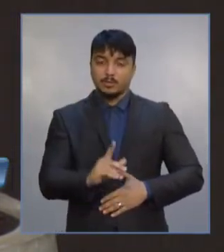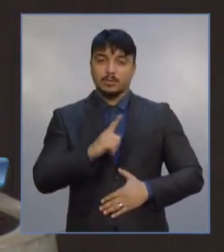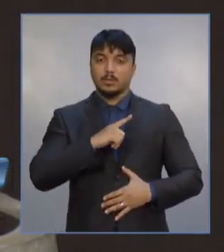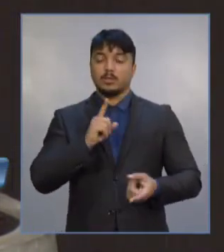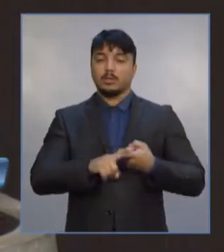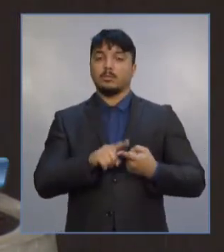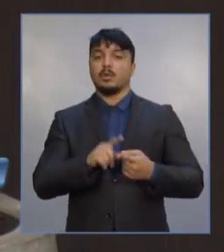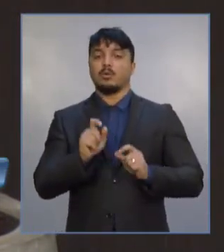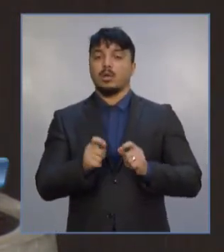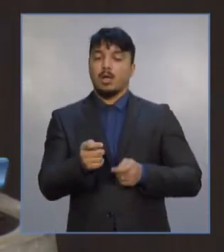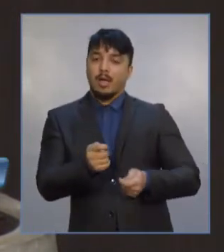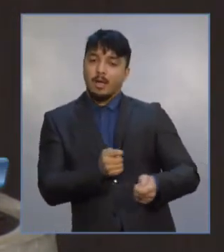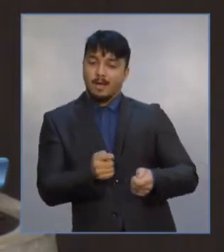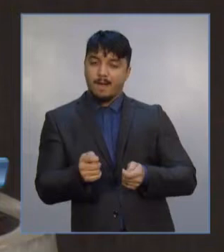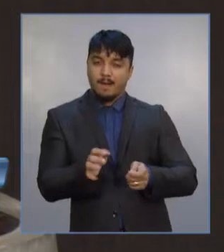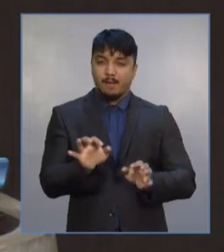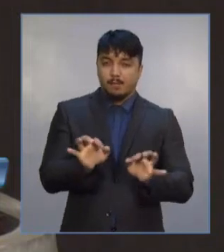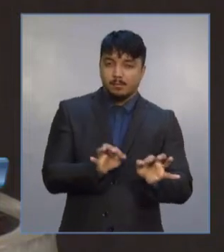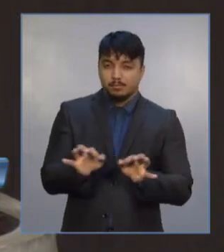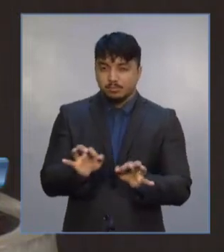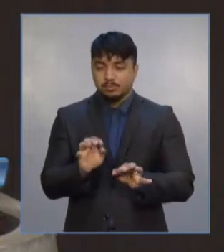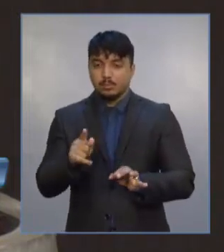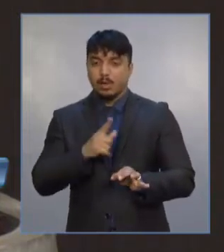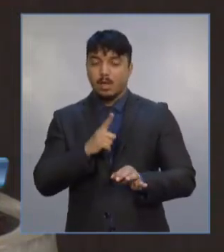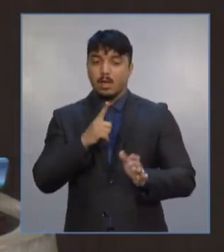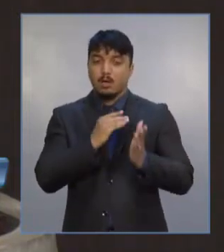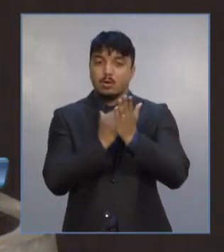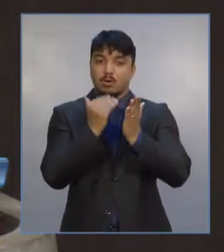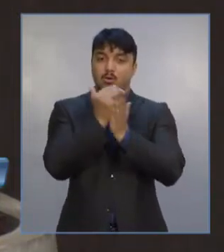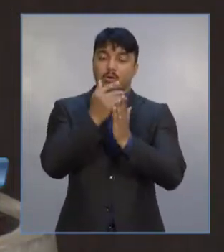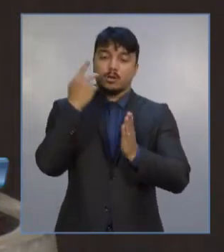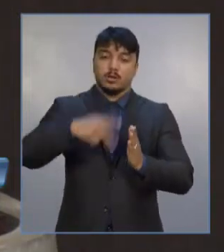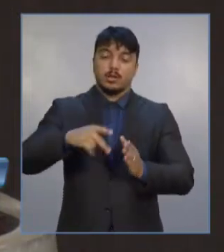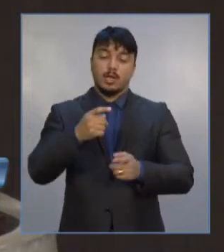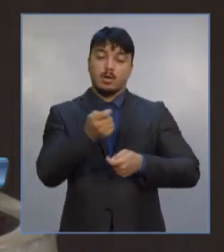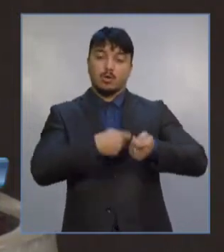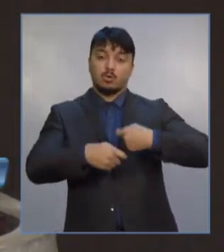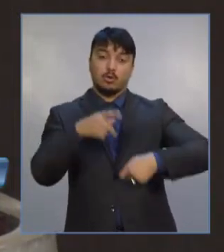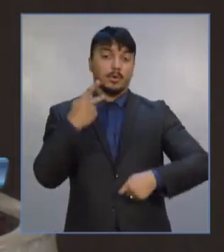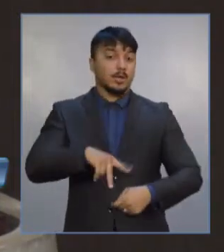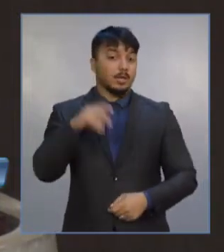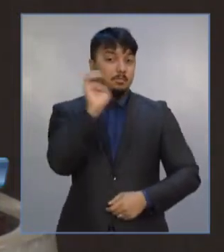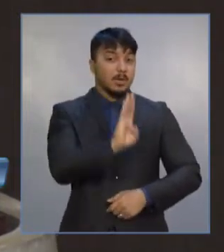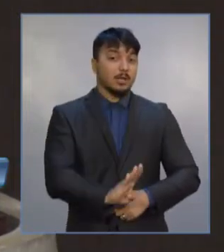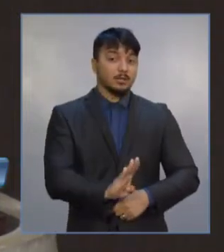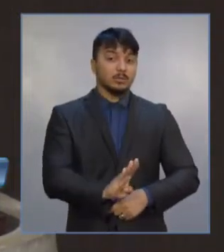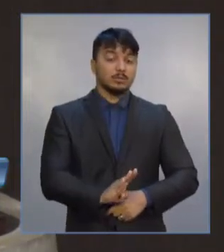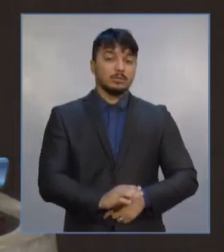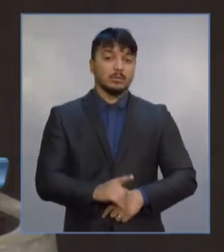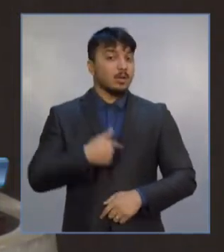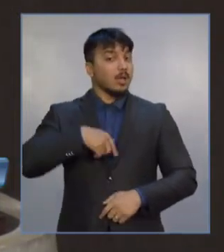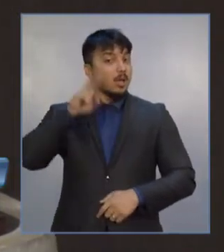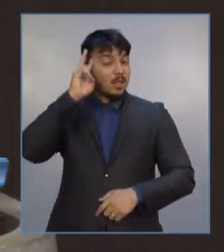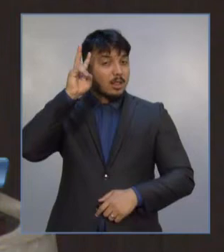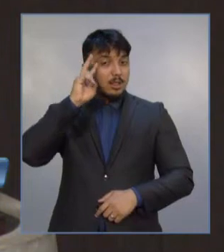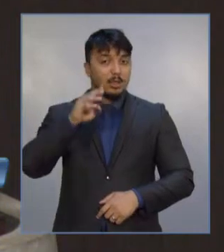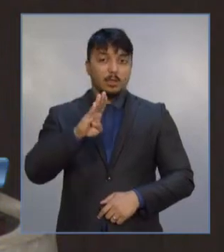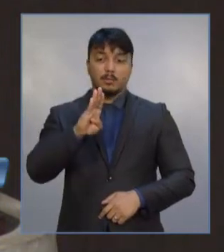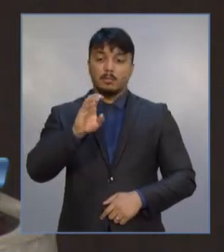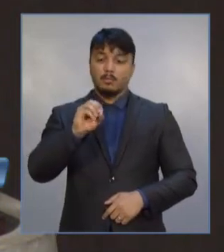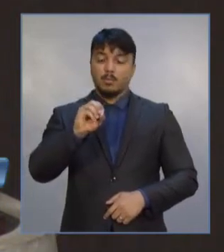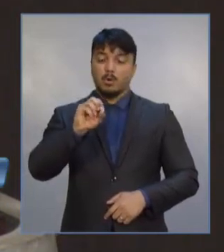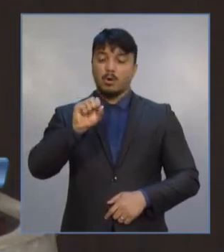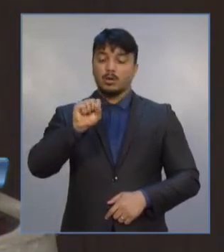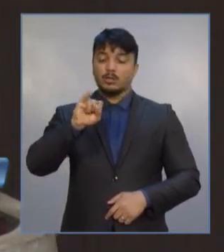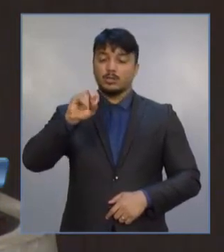grande articulação com o andar de cima, a elite econômica brasileira. Lembremos de Boysen,